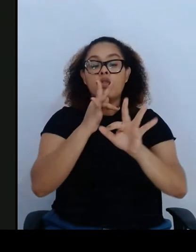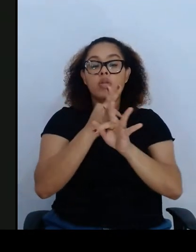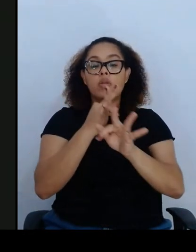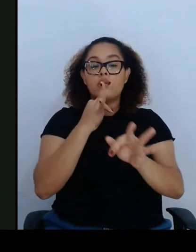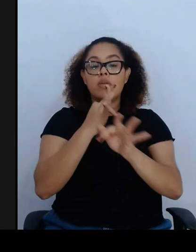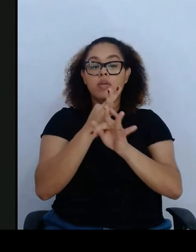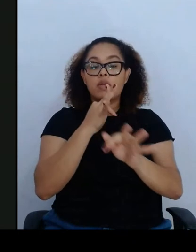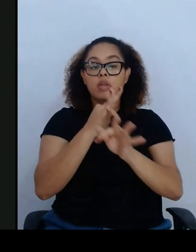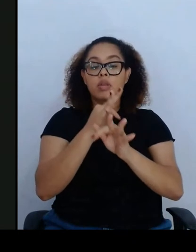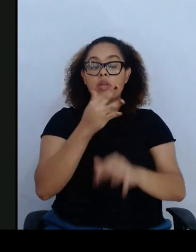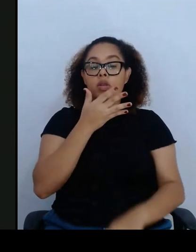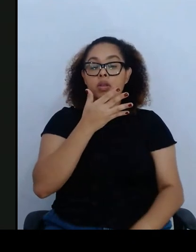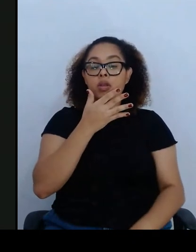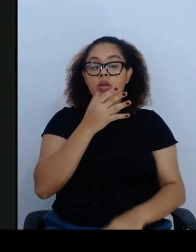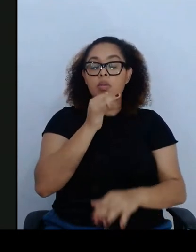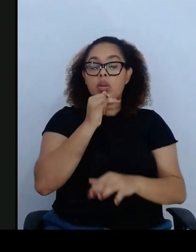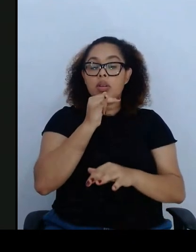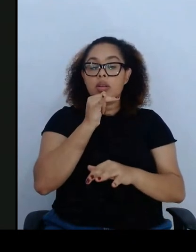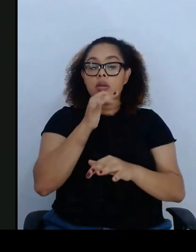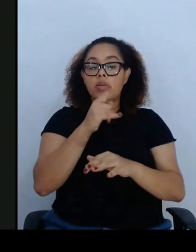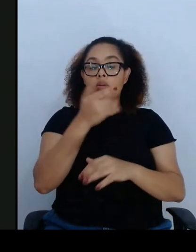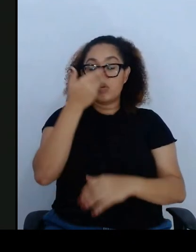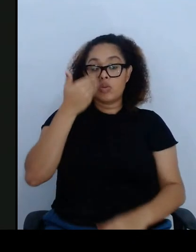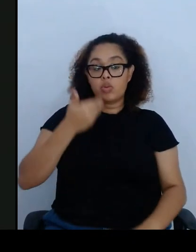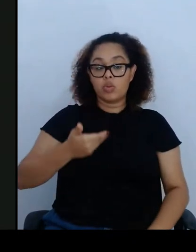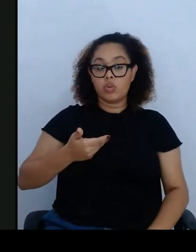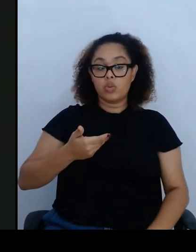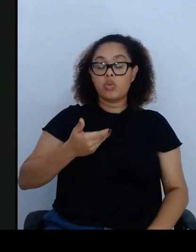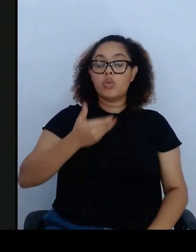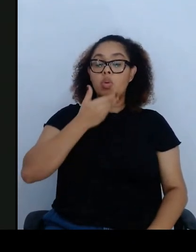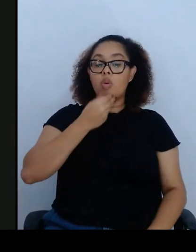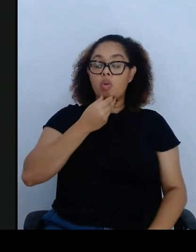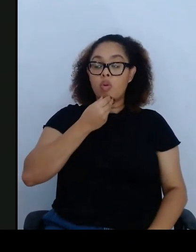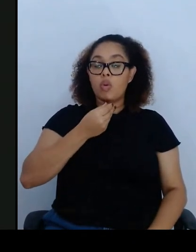masculino temos uma revista americana